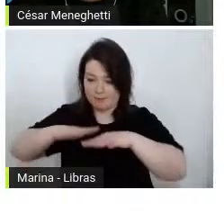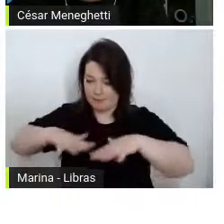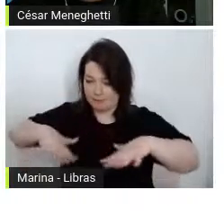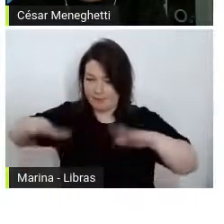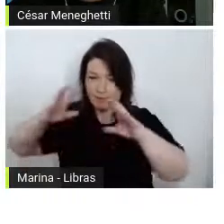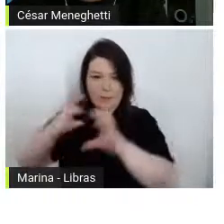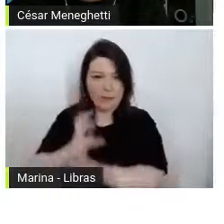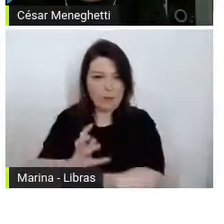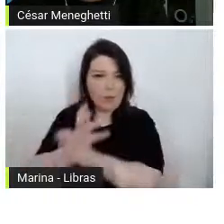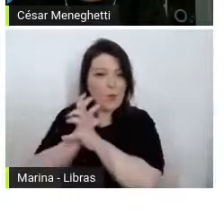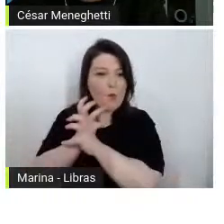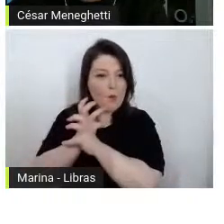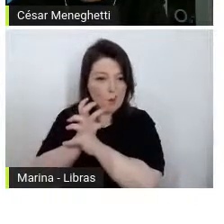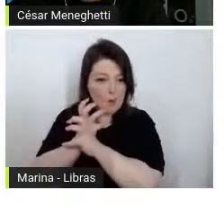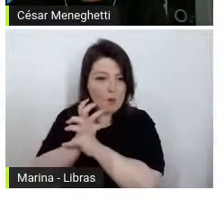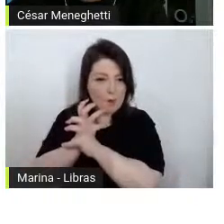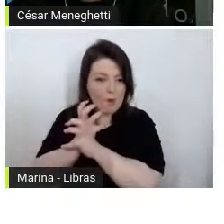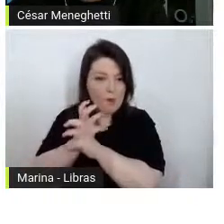deserto, parece, né?